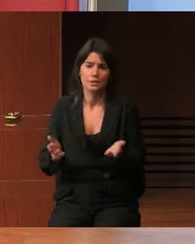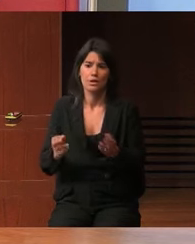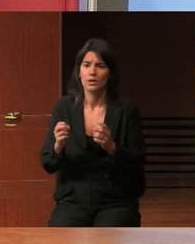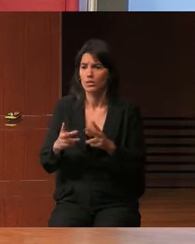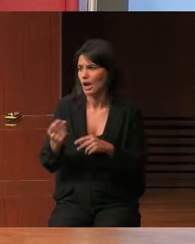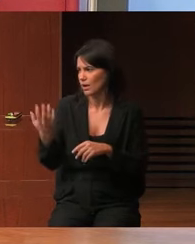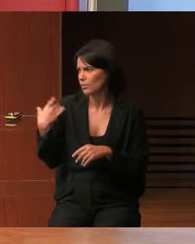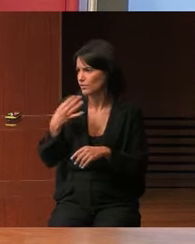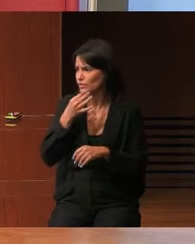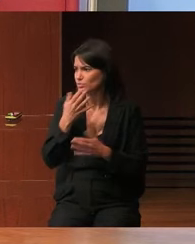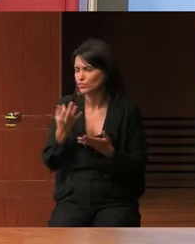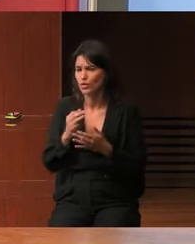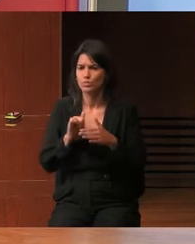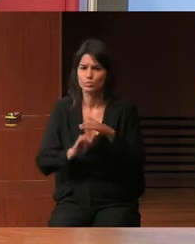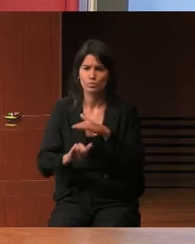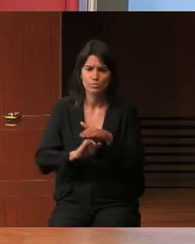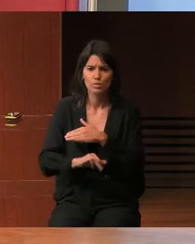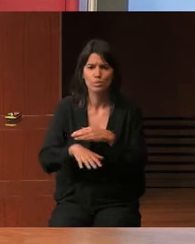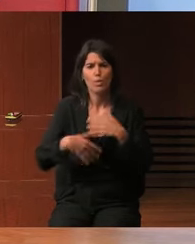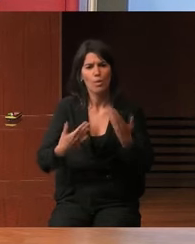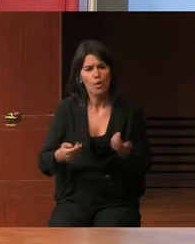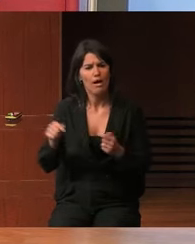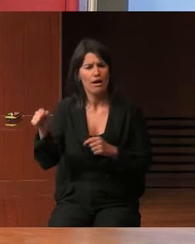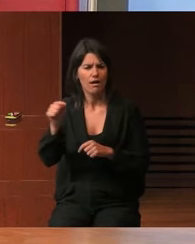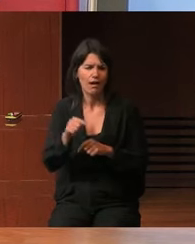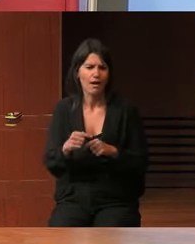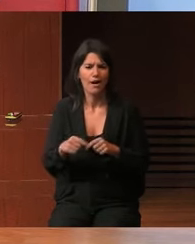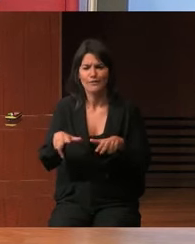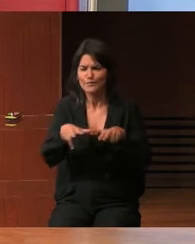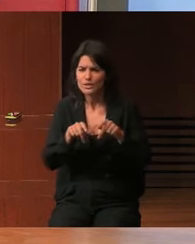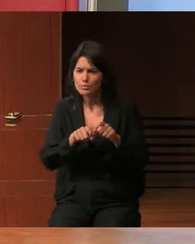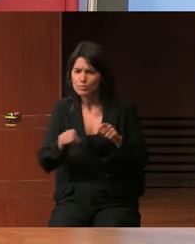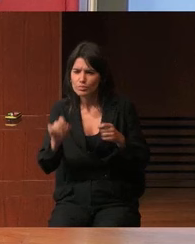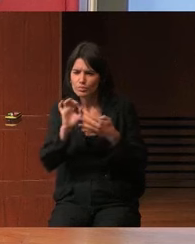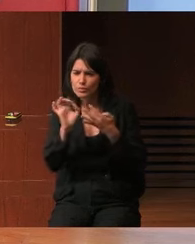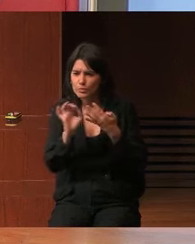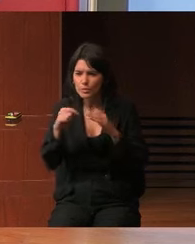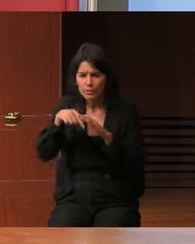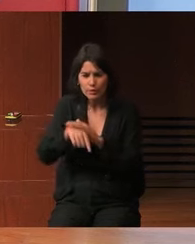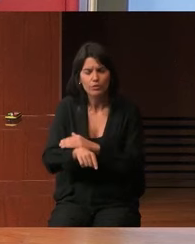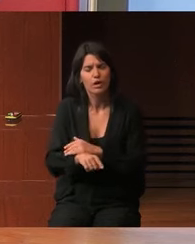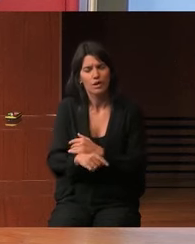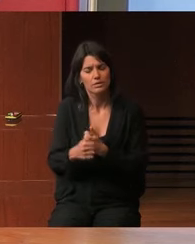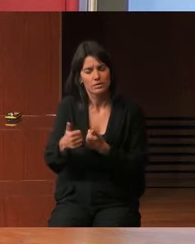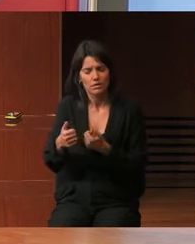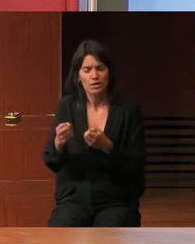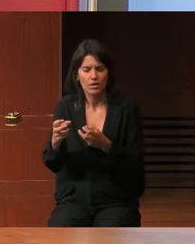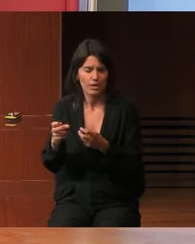falar sobre isso, não é? No YouTube, ou seja, onde for, vídeos com imenso detalhe, com imensa profundidade, não quer dizer